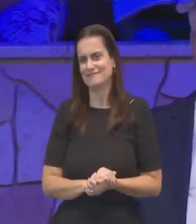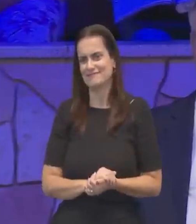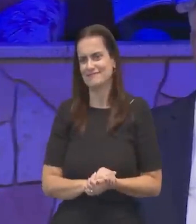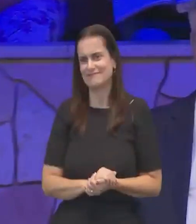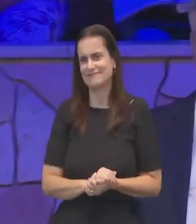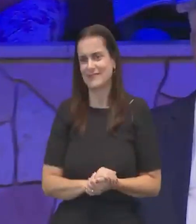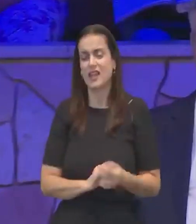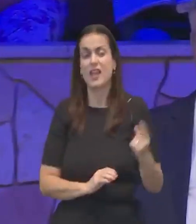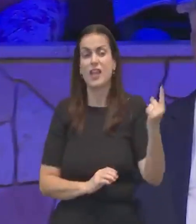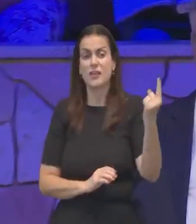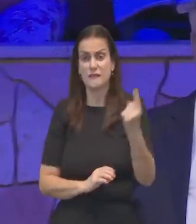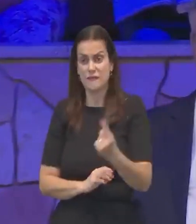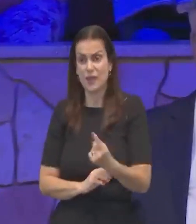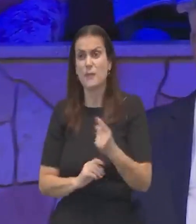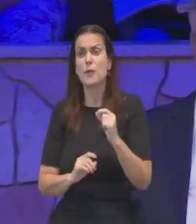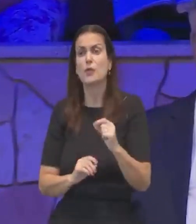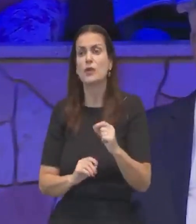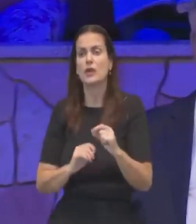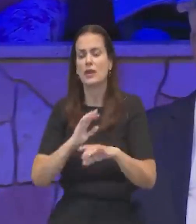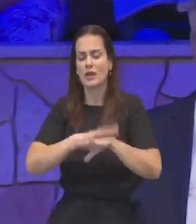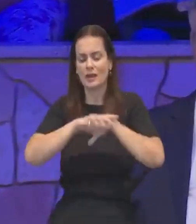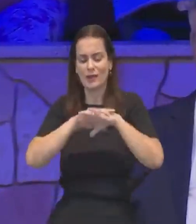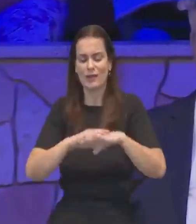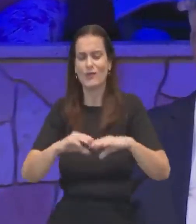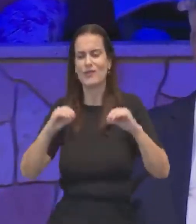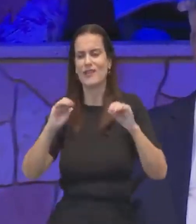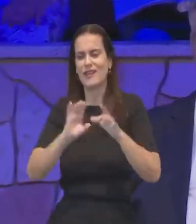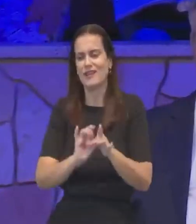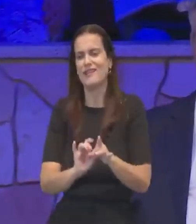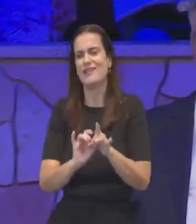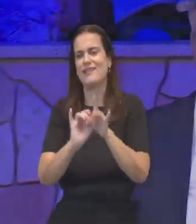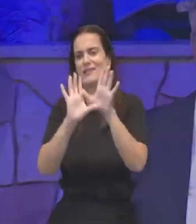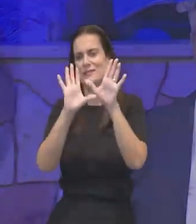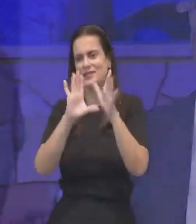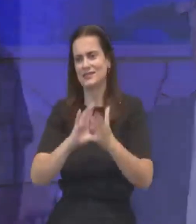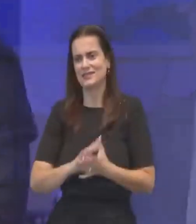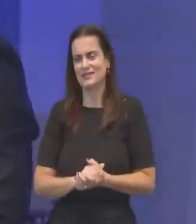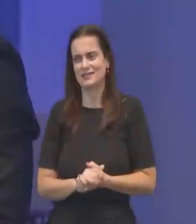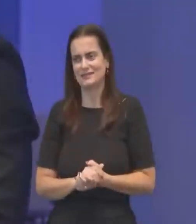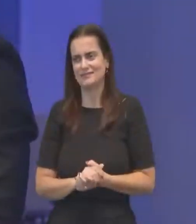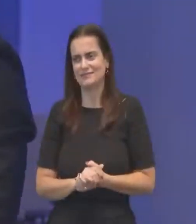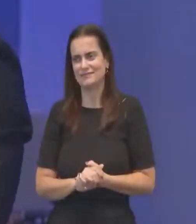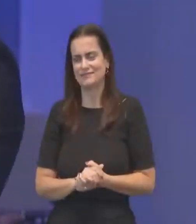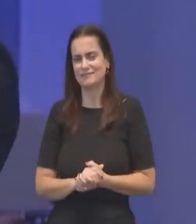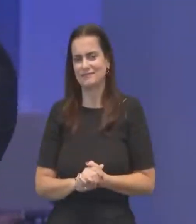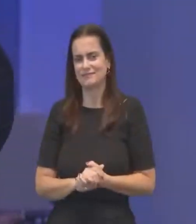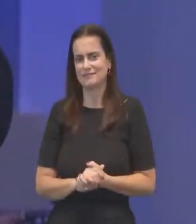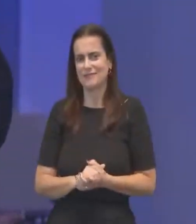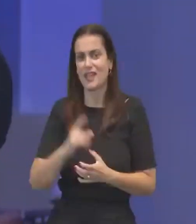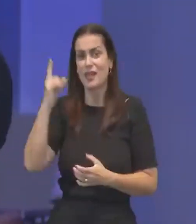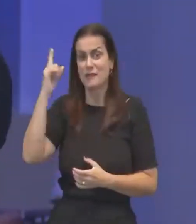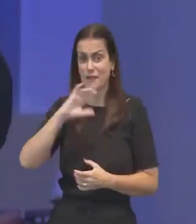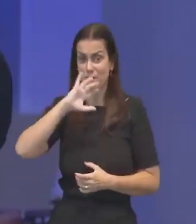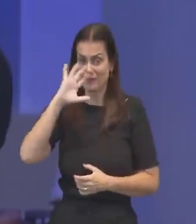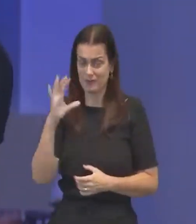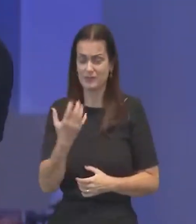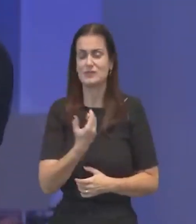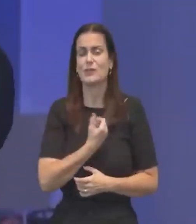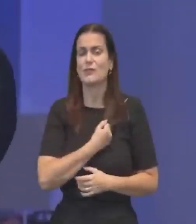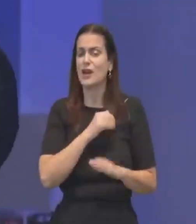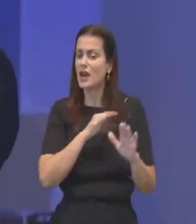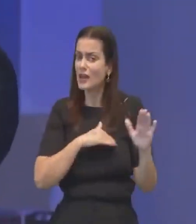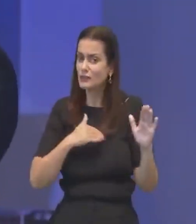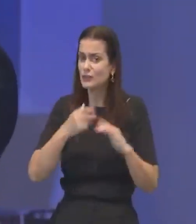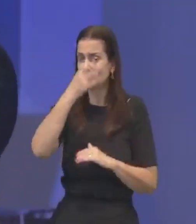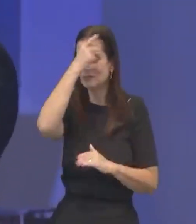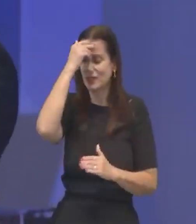Ele veio para curar. Ele veio para libertar. Ele veio para salvar a todo aquele